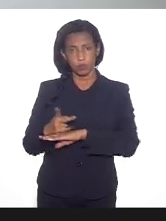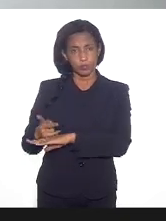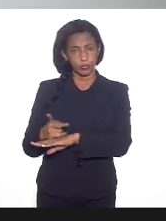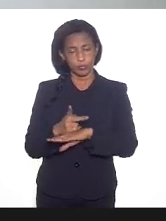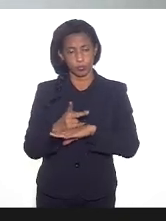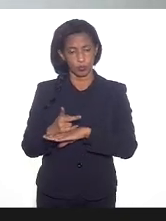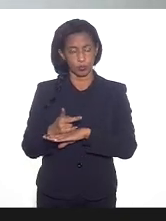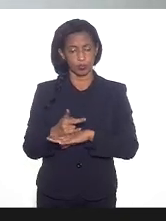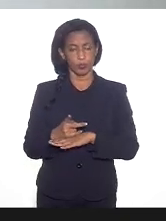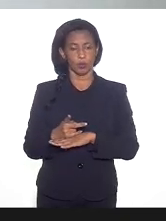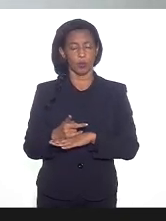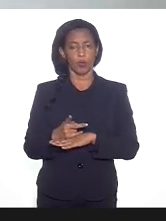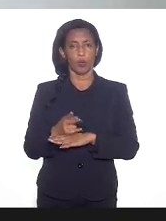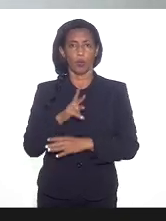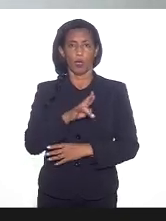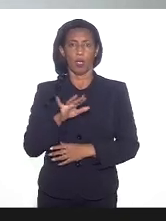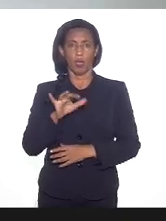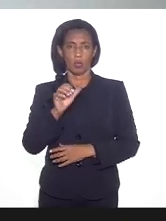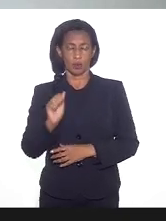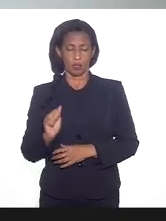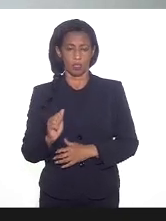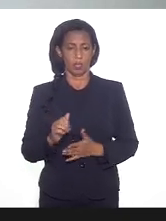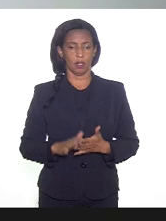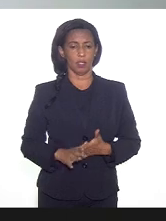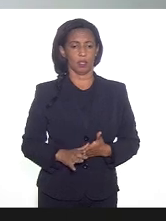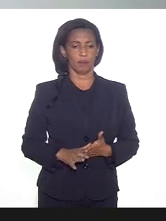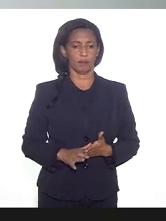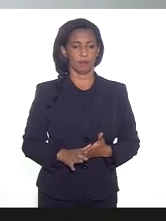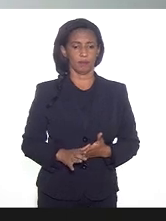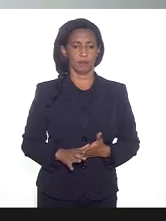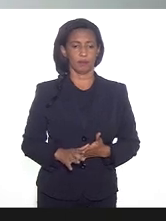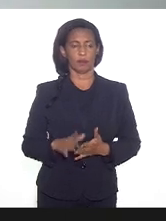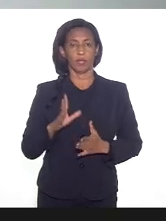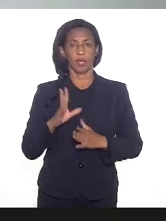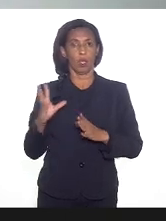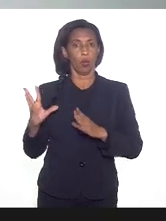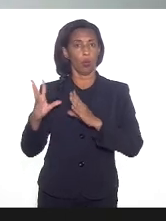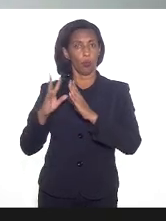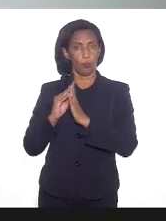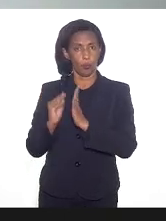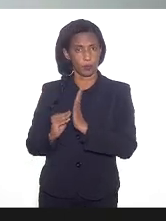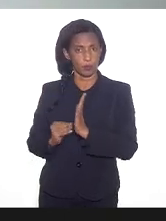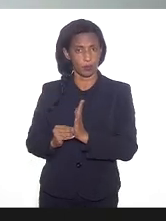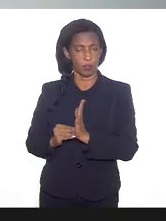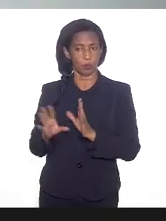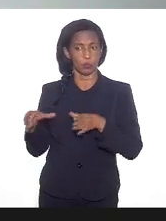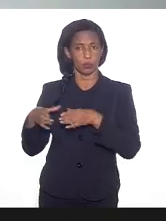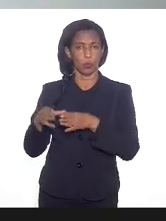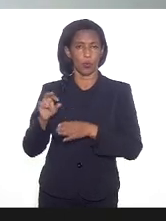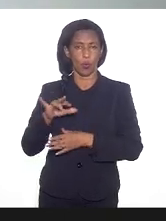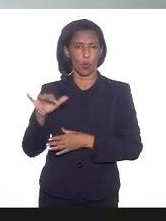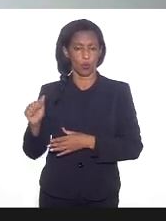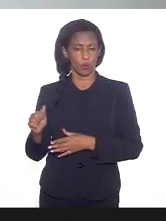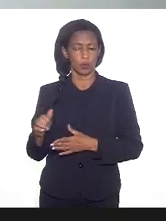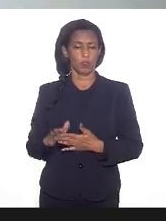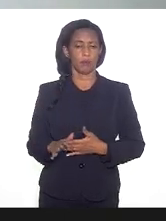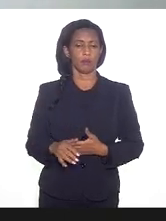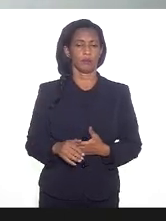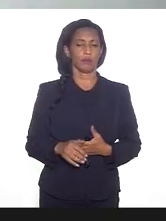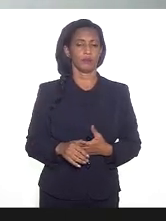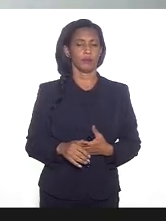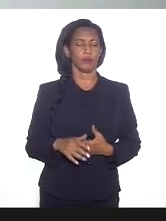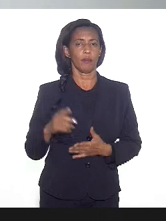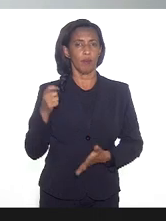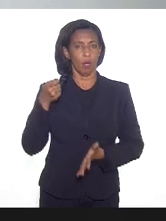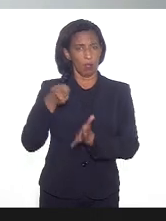estabilidade com as receitas e o patrimônio do Rio Previdência e na composição de um conselho mais representativo